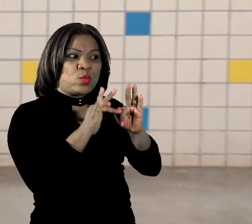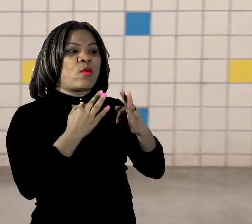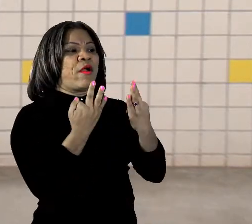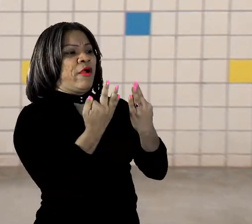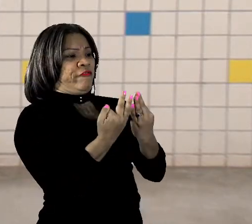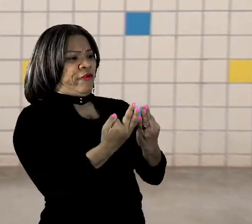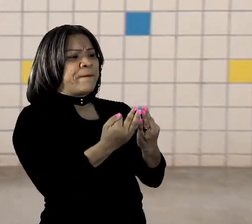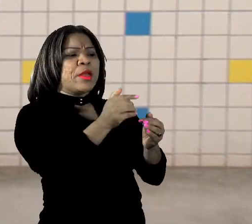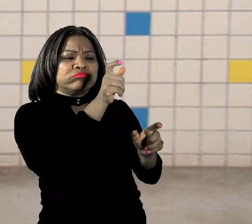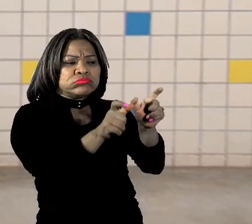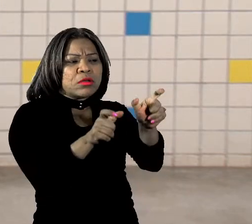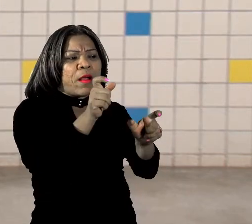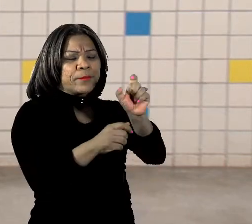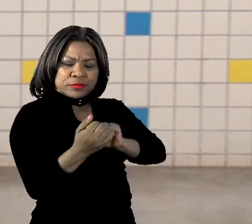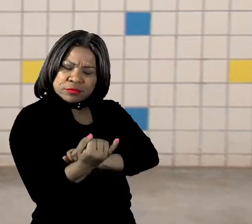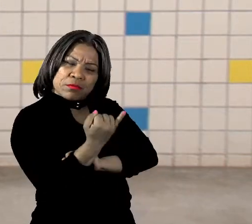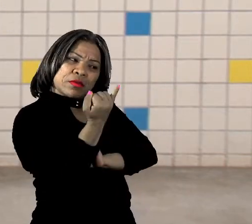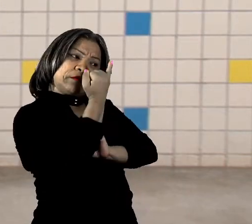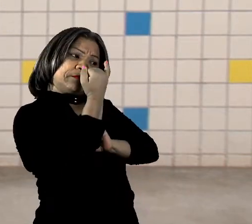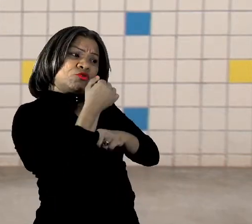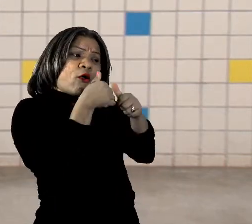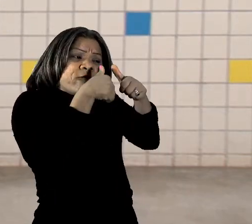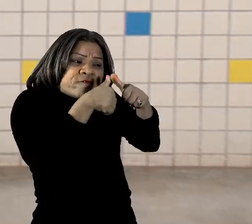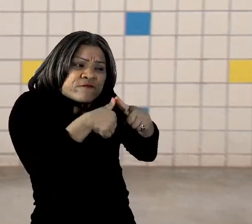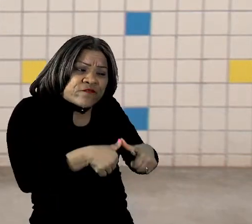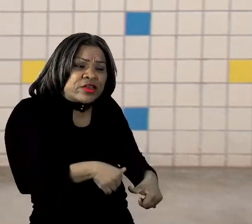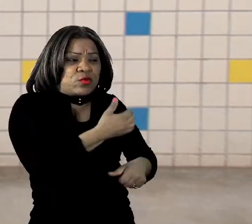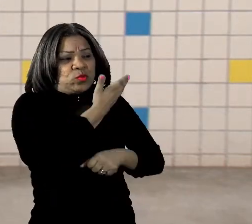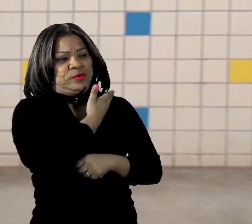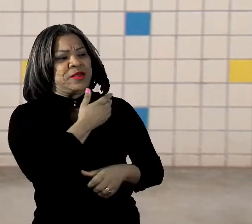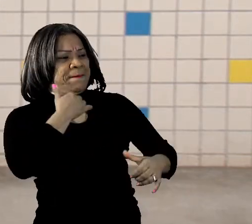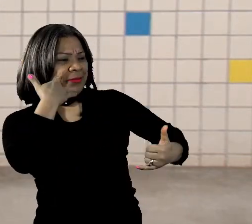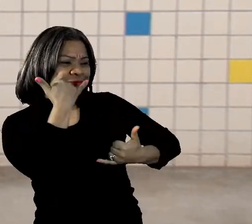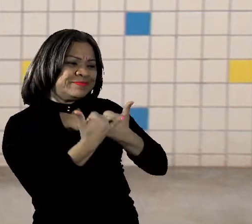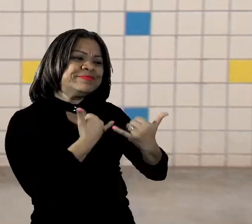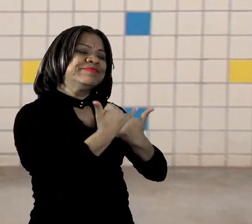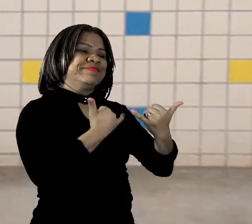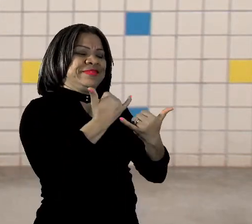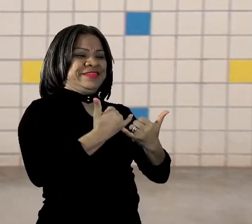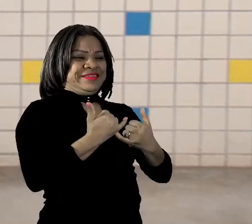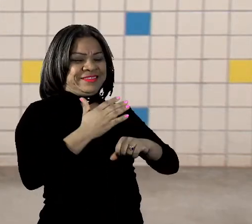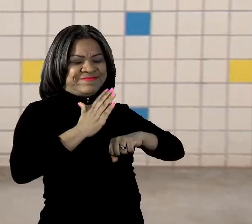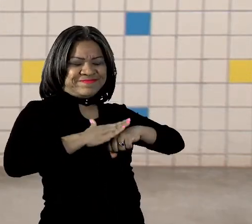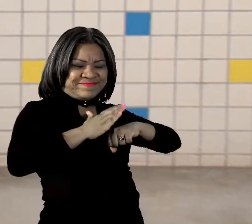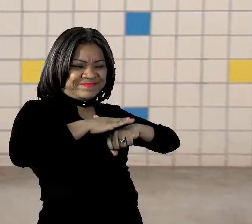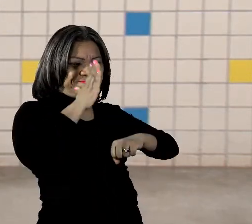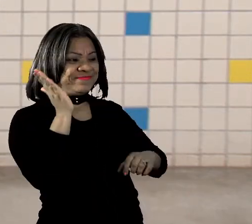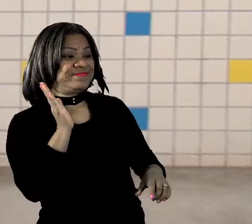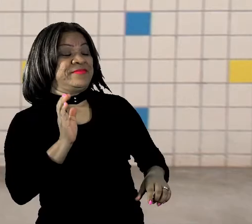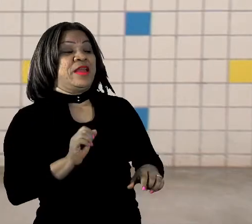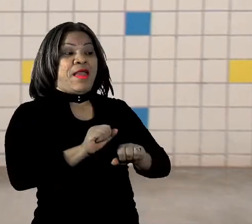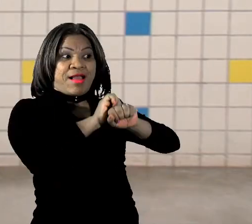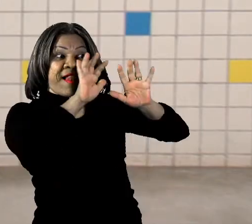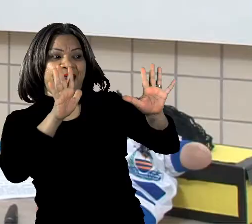mais importantes. Fique com os amigos, brinque bastante e, é claro, faça as atividades da